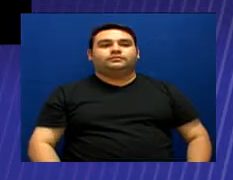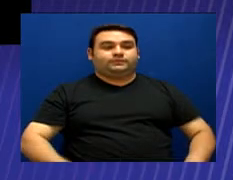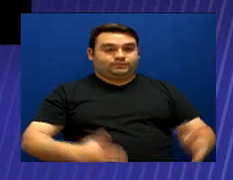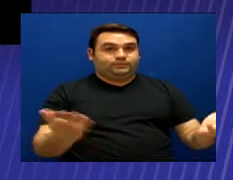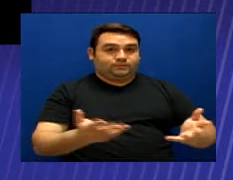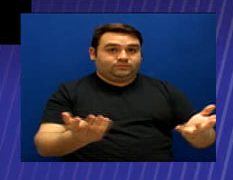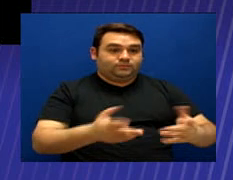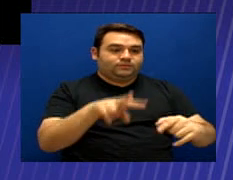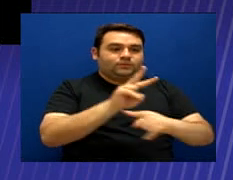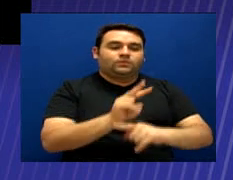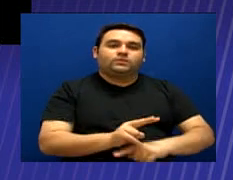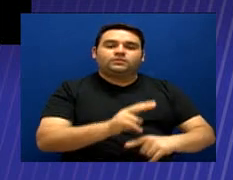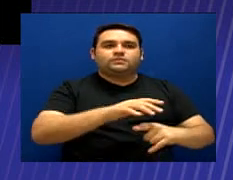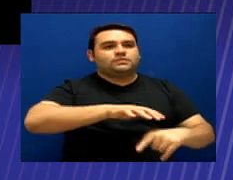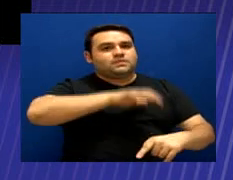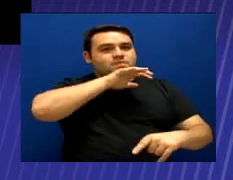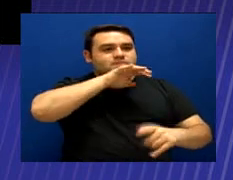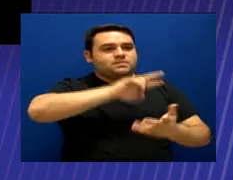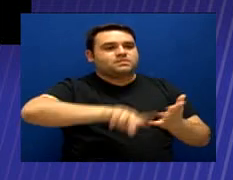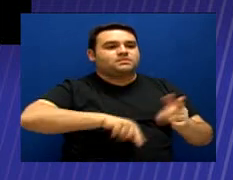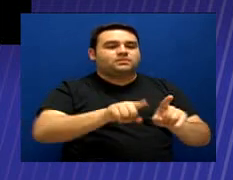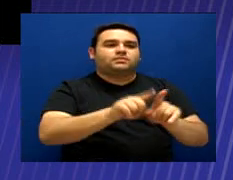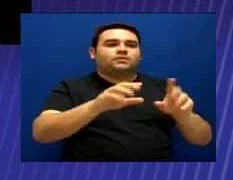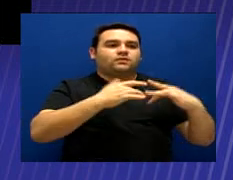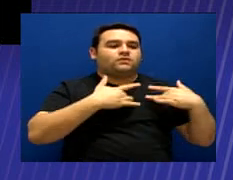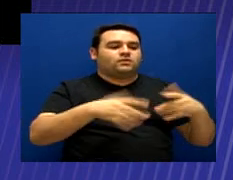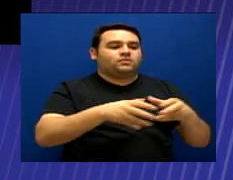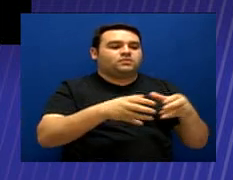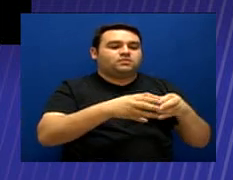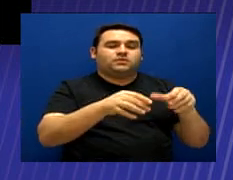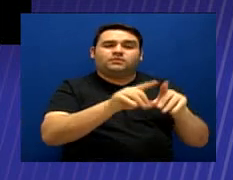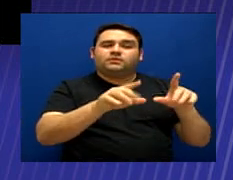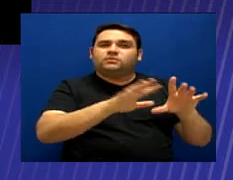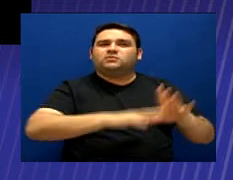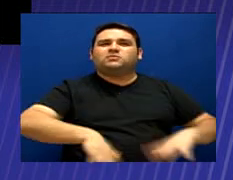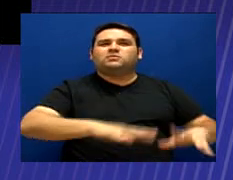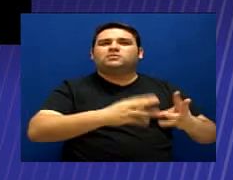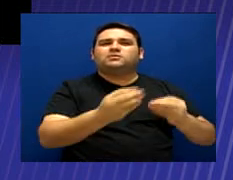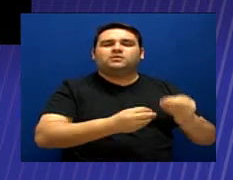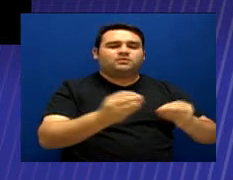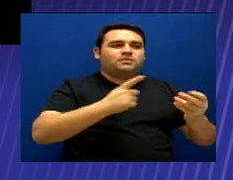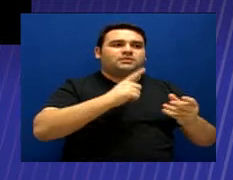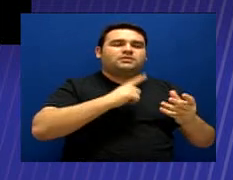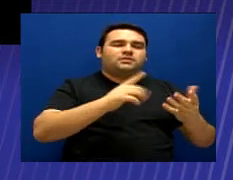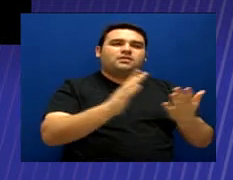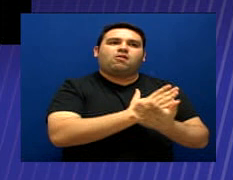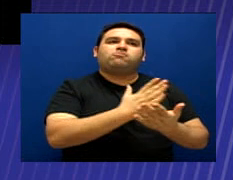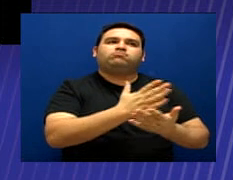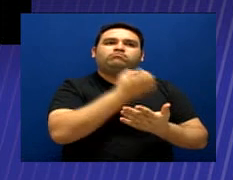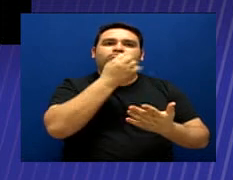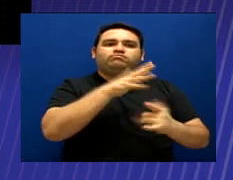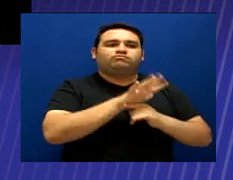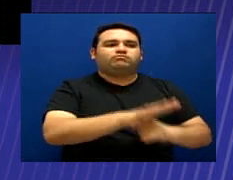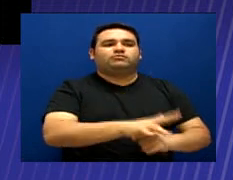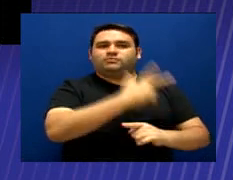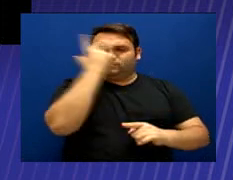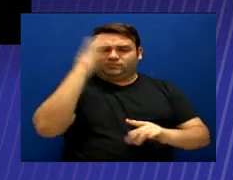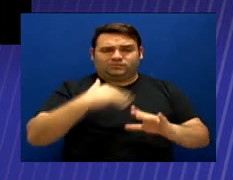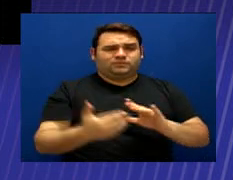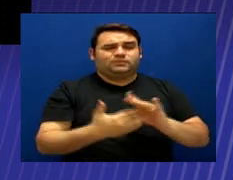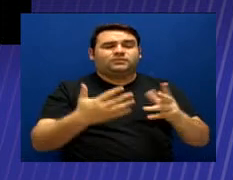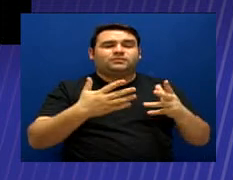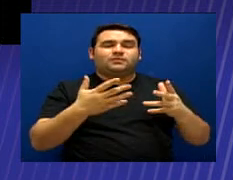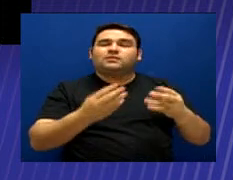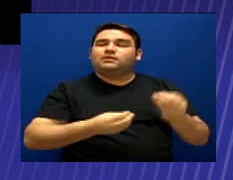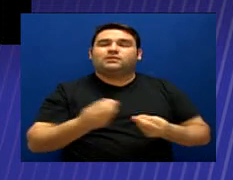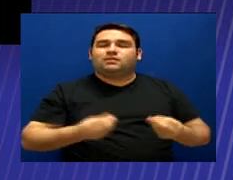Hoje, a proteção animal, as ONGs e as associações, elas têm um bônus público, elas fazem aquilo que, de uma certa